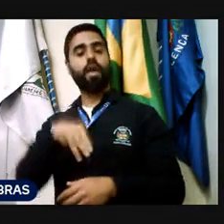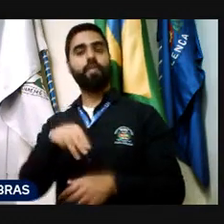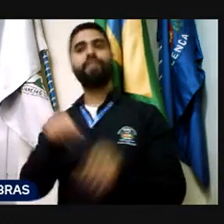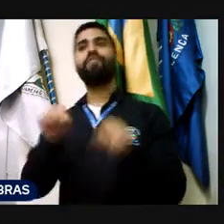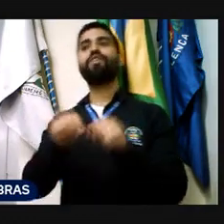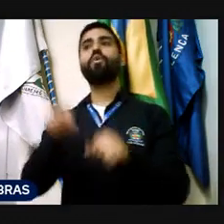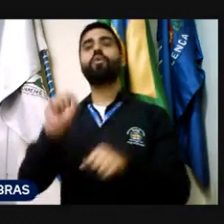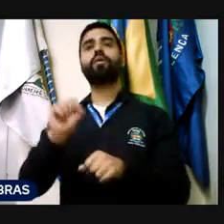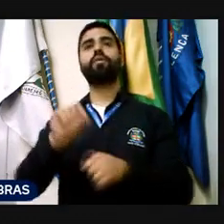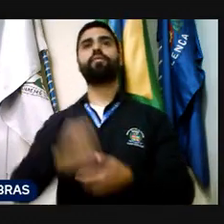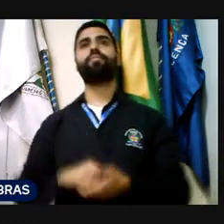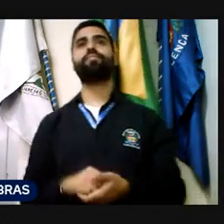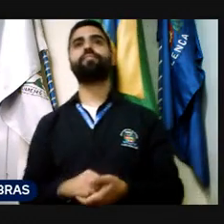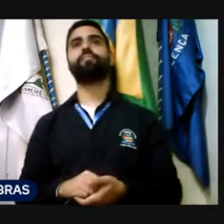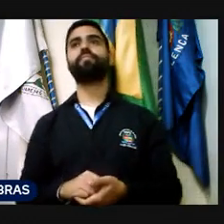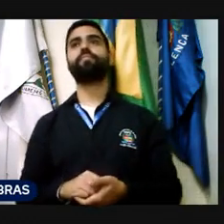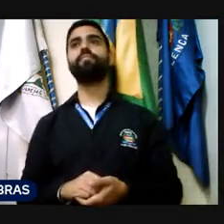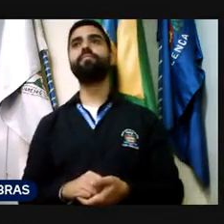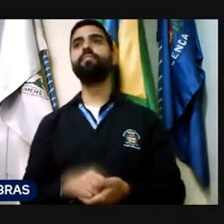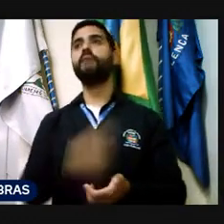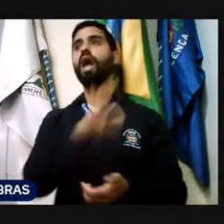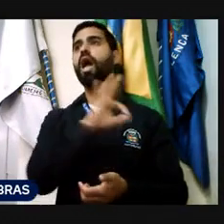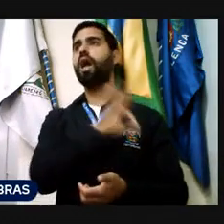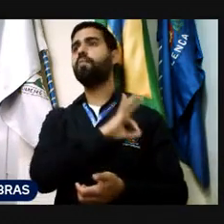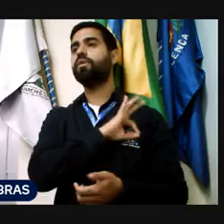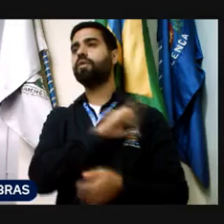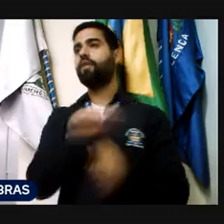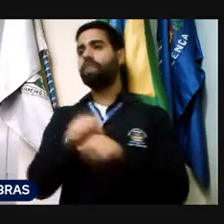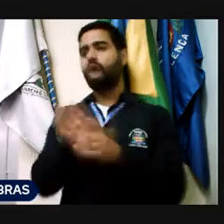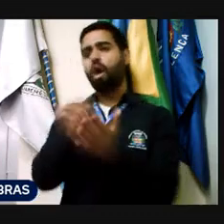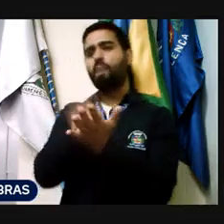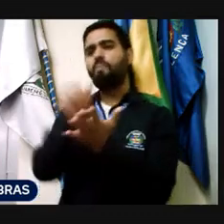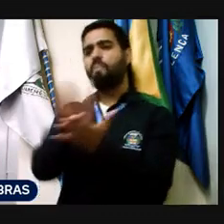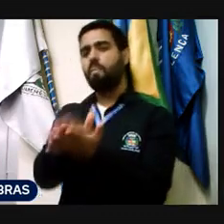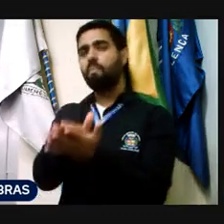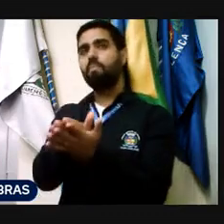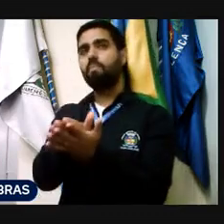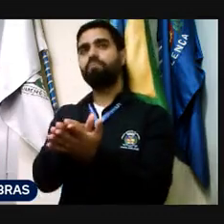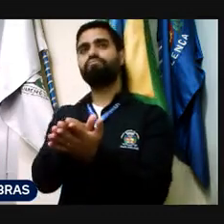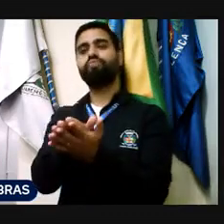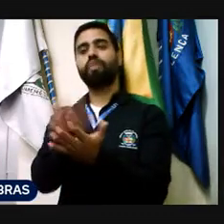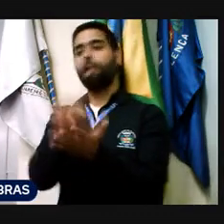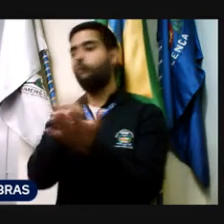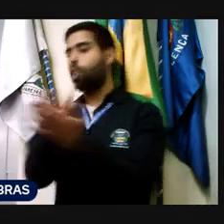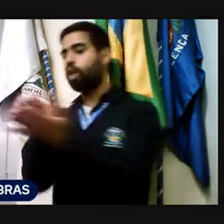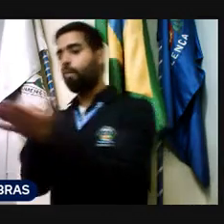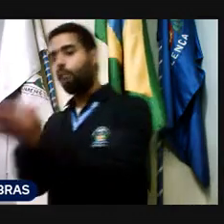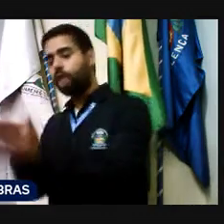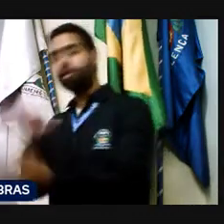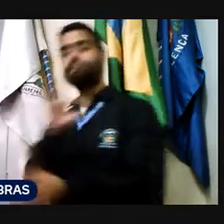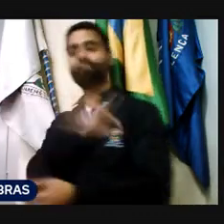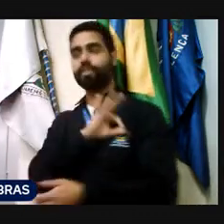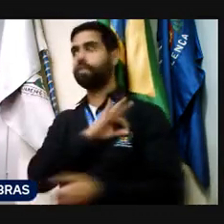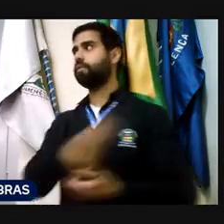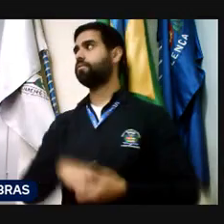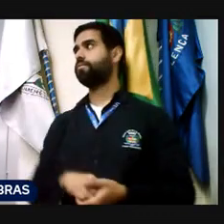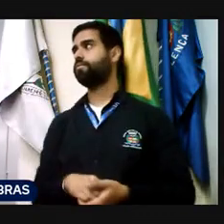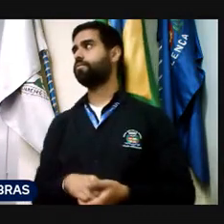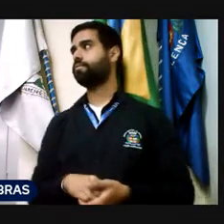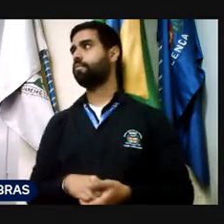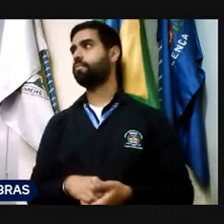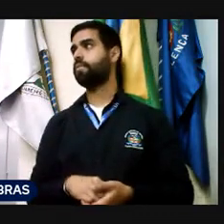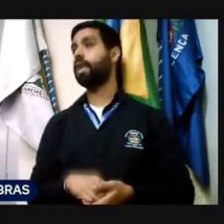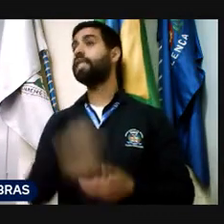que o batalhão faça uma fábrica de multas em Valença, como diz o Amauri. Isso é verdade. Eles batem